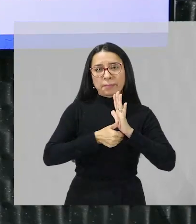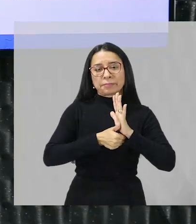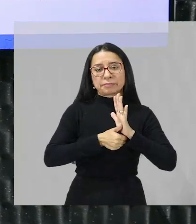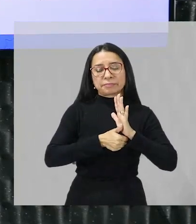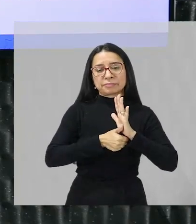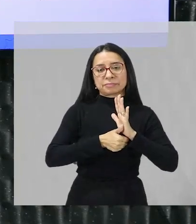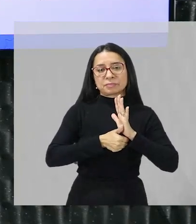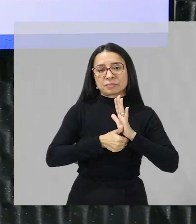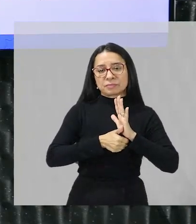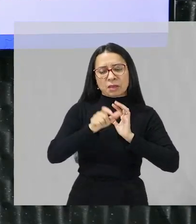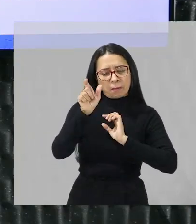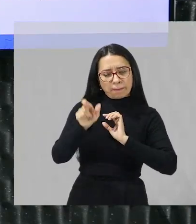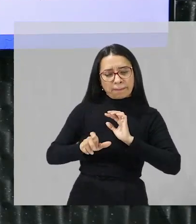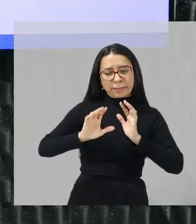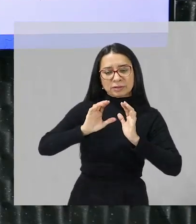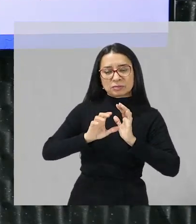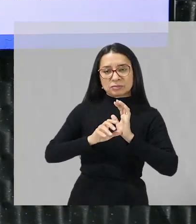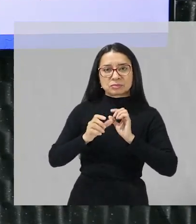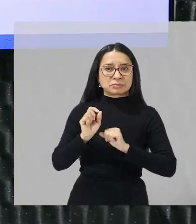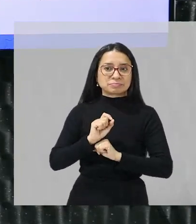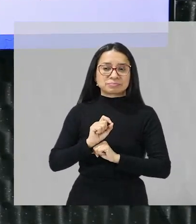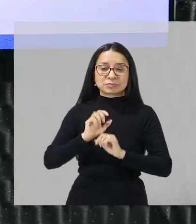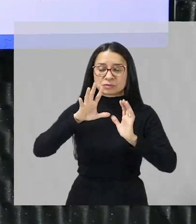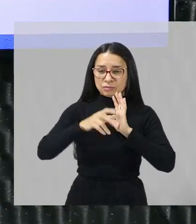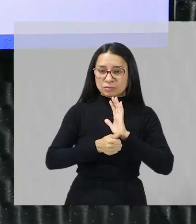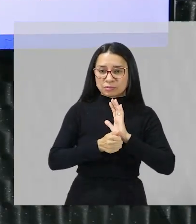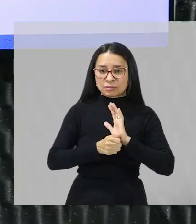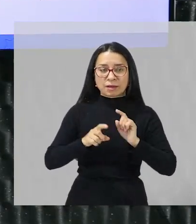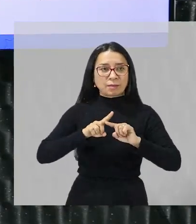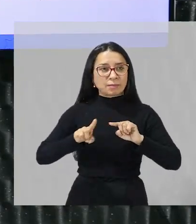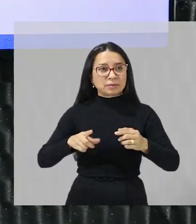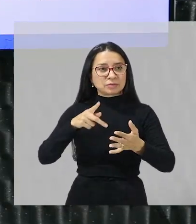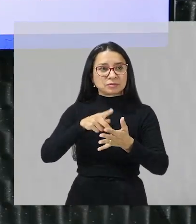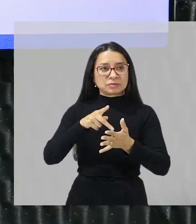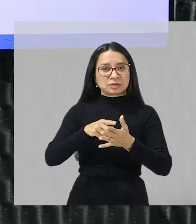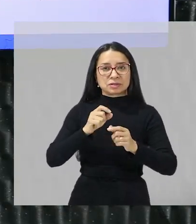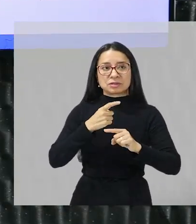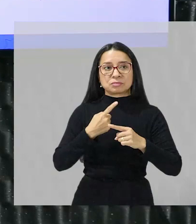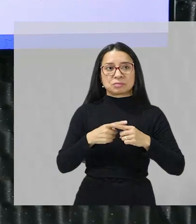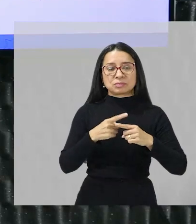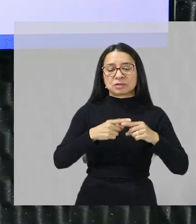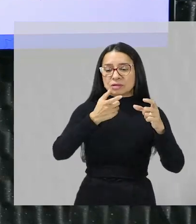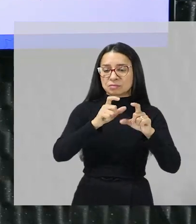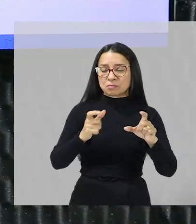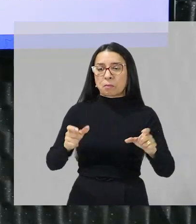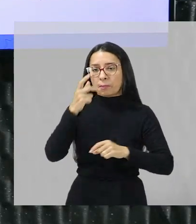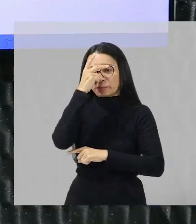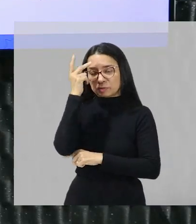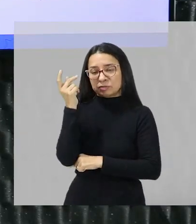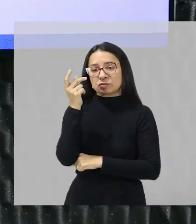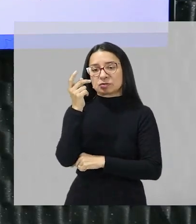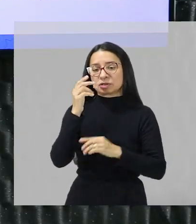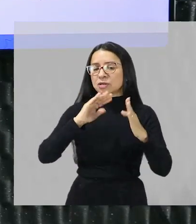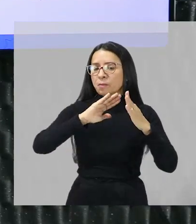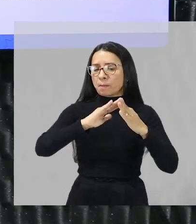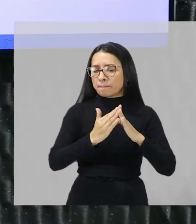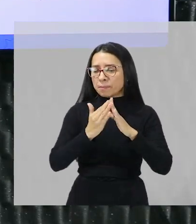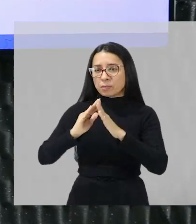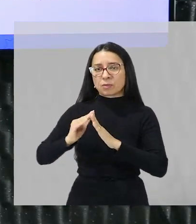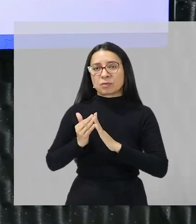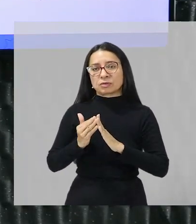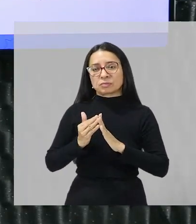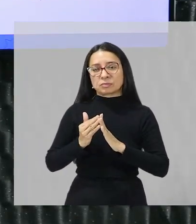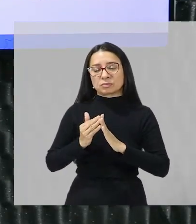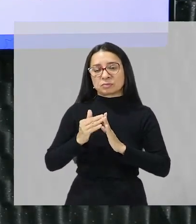sua própria sexualidade. Então o tema aqui é sexualidade, orientação sexual. É esse que é o tema central da questão. Vamos